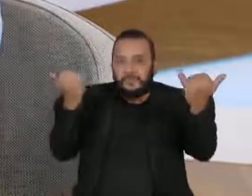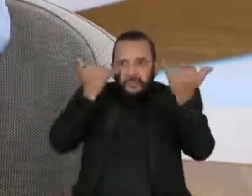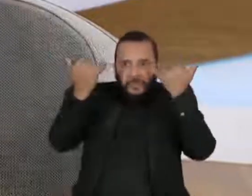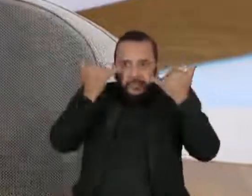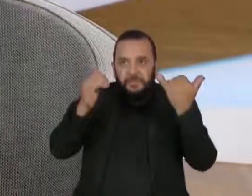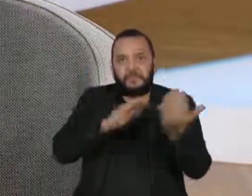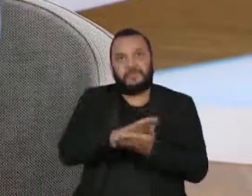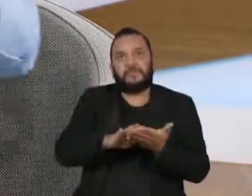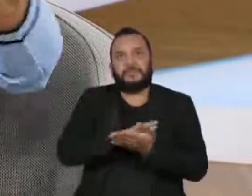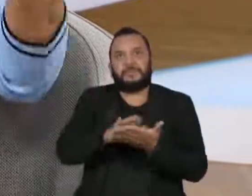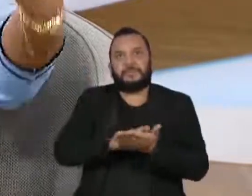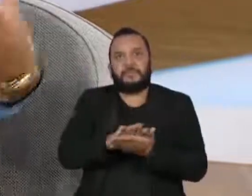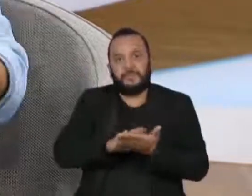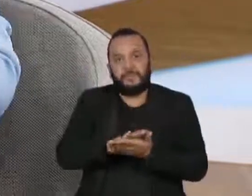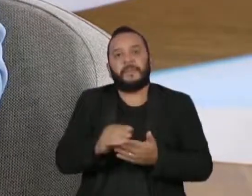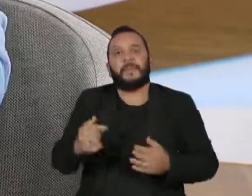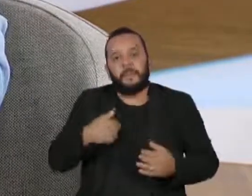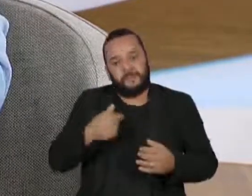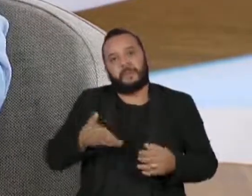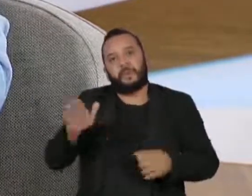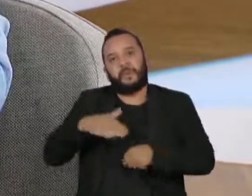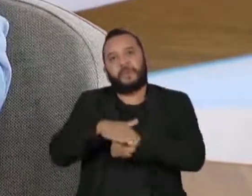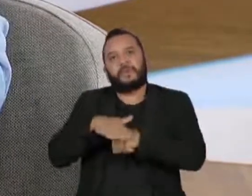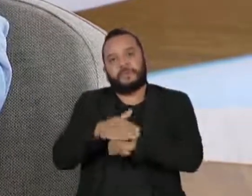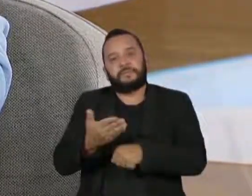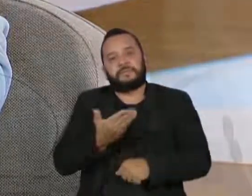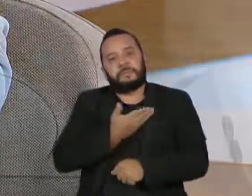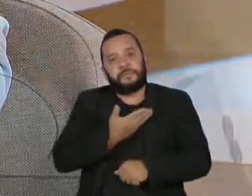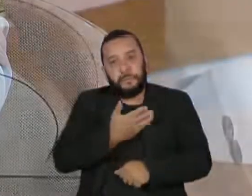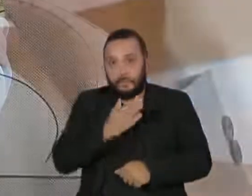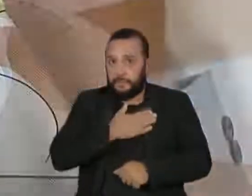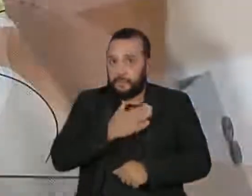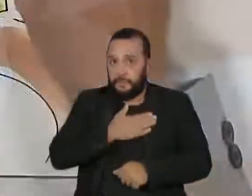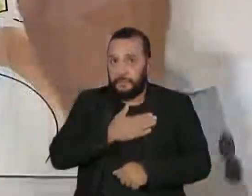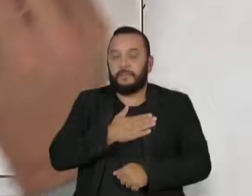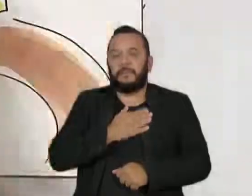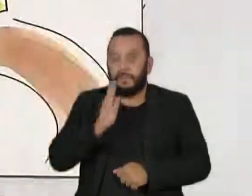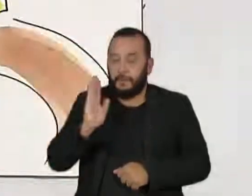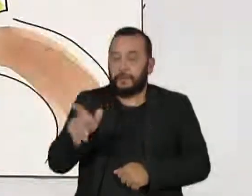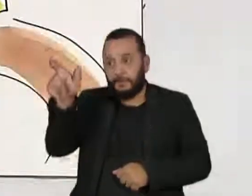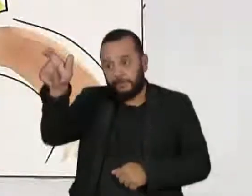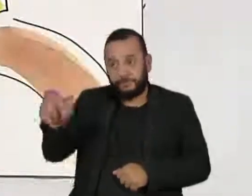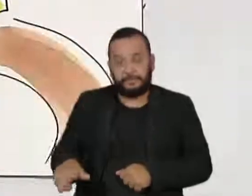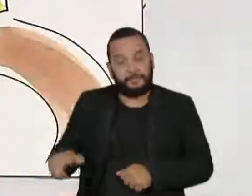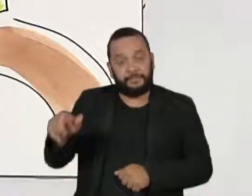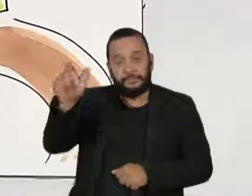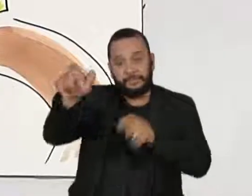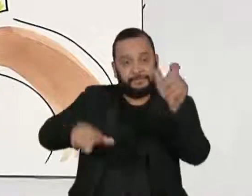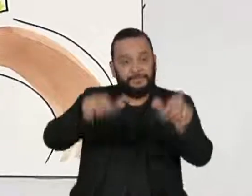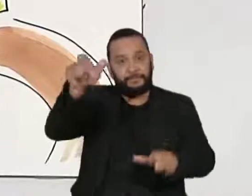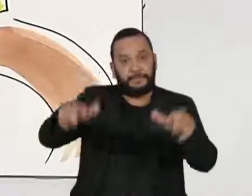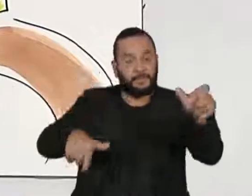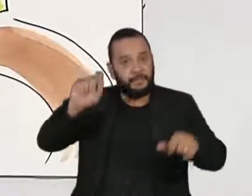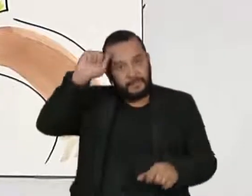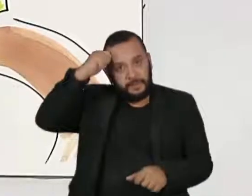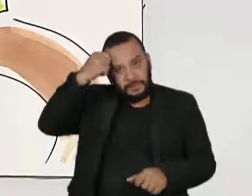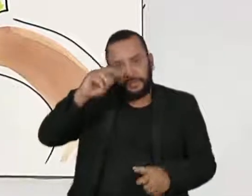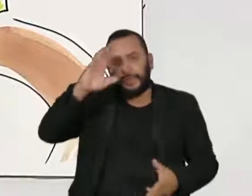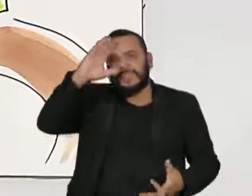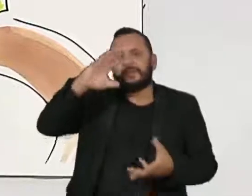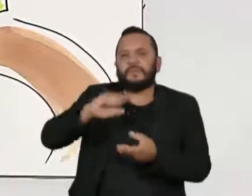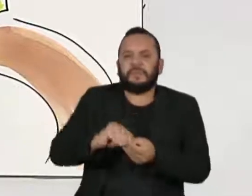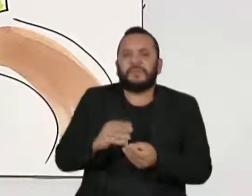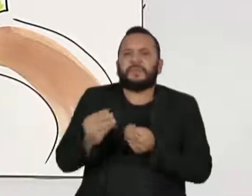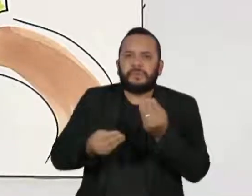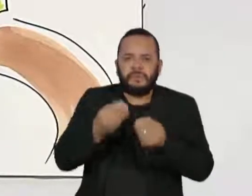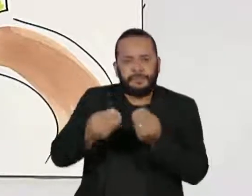informação. E aí eu fui conversar com muitas amigas minhas, pretas, e fui entender como era grave,